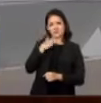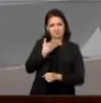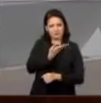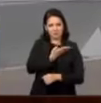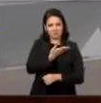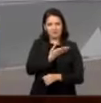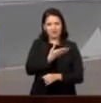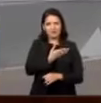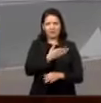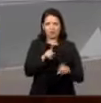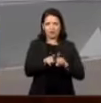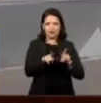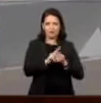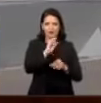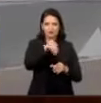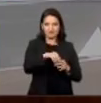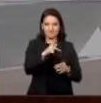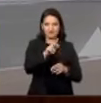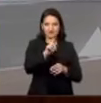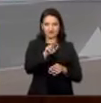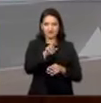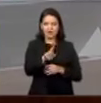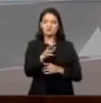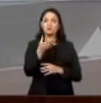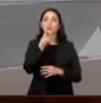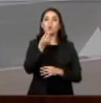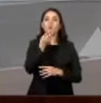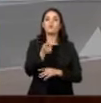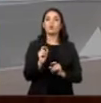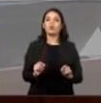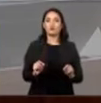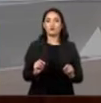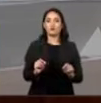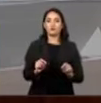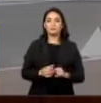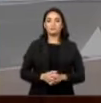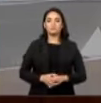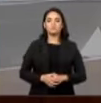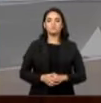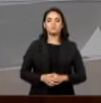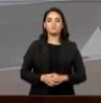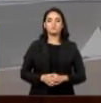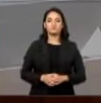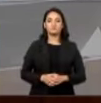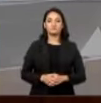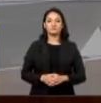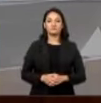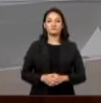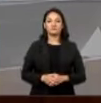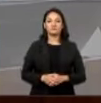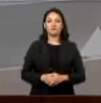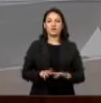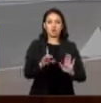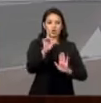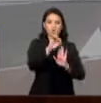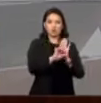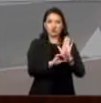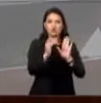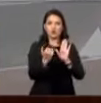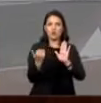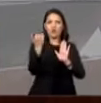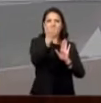Ministério Público, chegou a usar a seguinte frase na sua exposição: para além do direito, só há